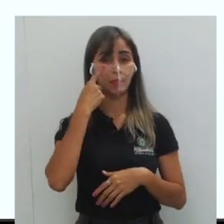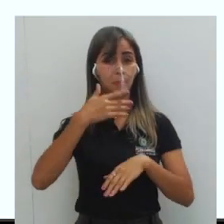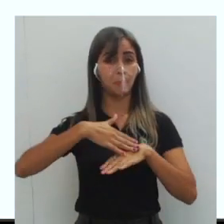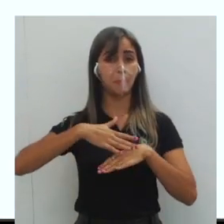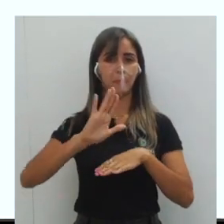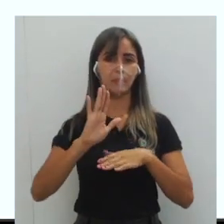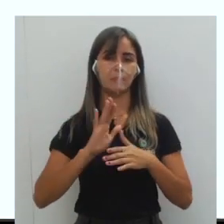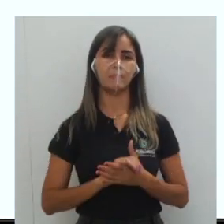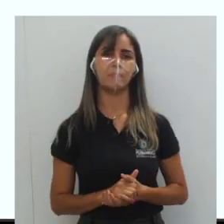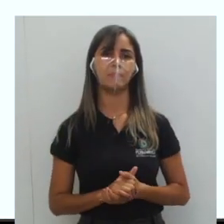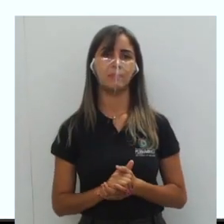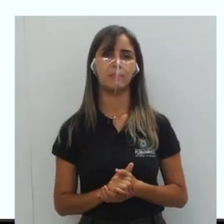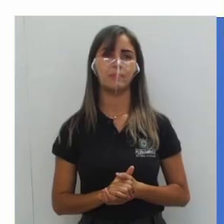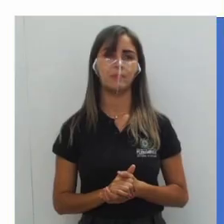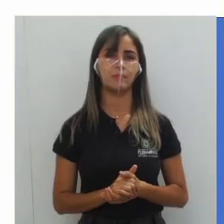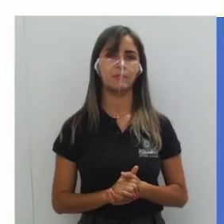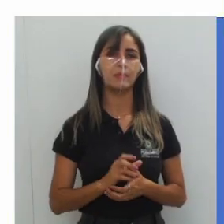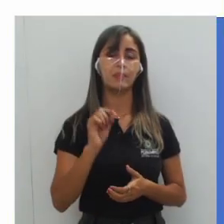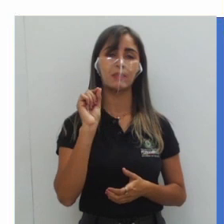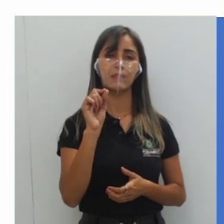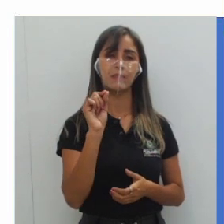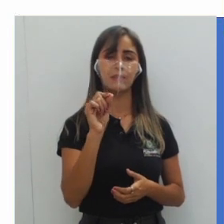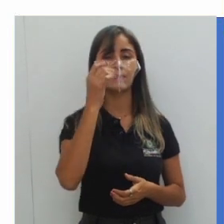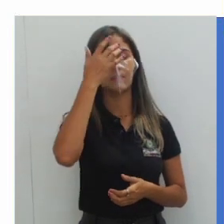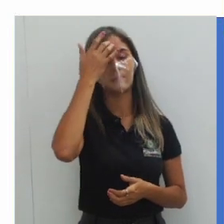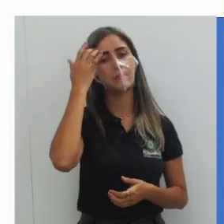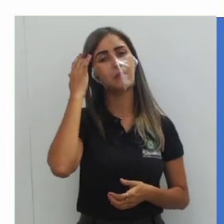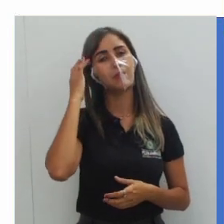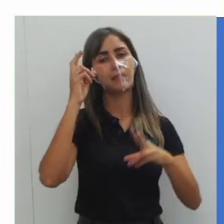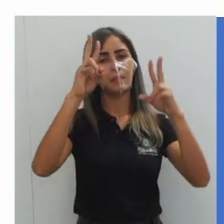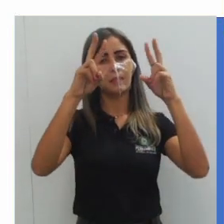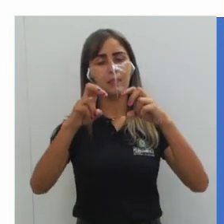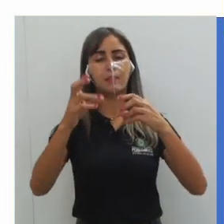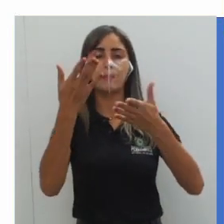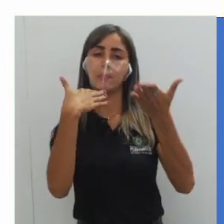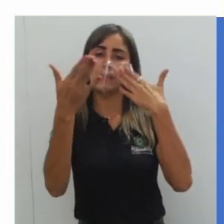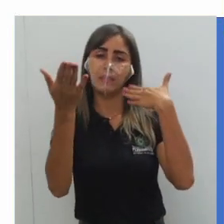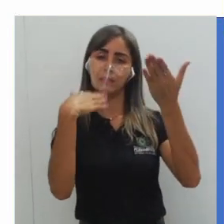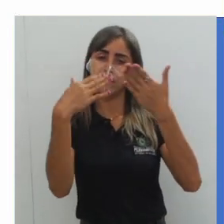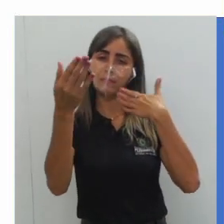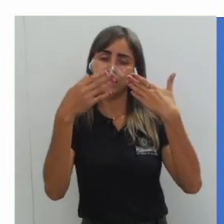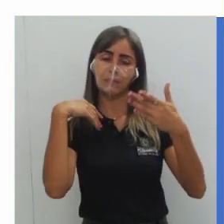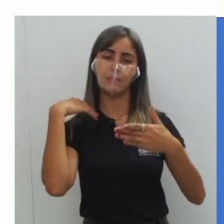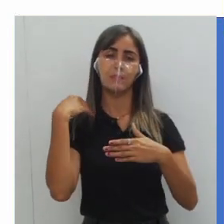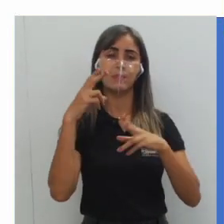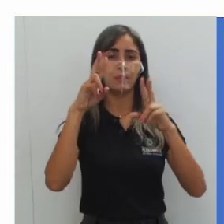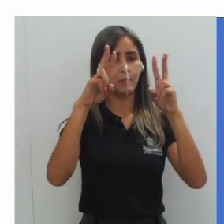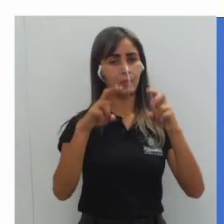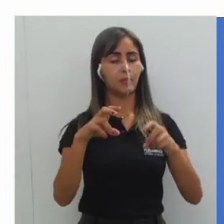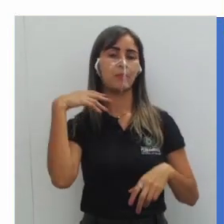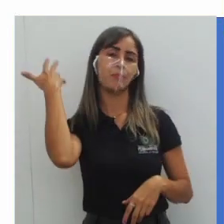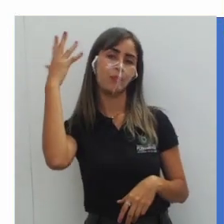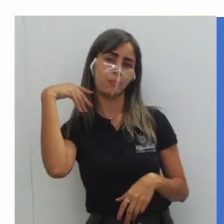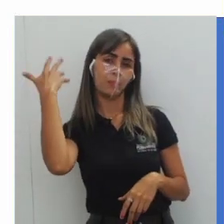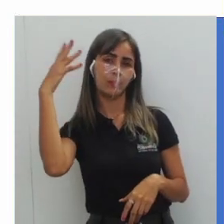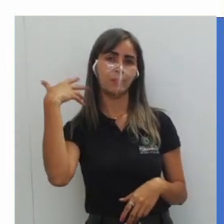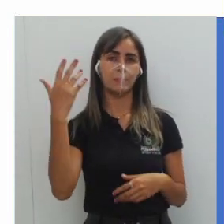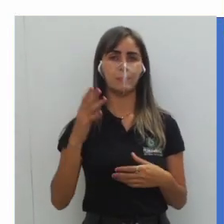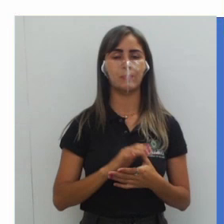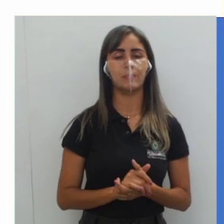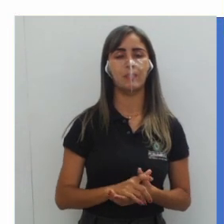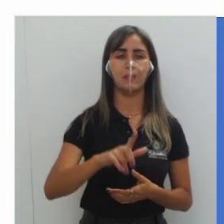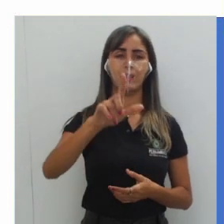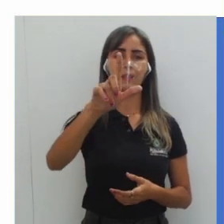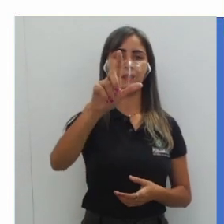Então vamos ver mais na sequência. Quem é que seria em relação a comparativo, em relação